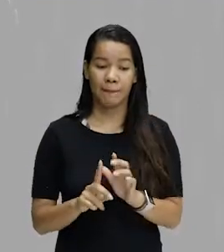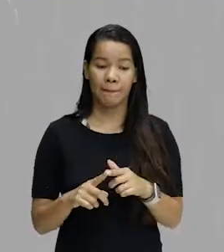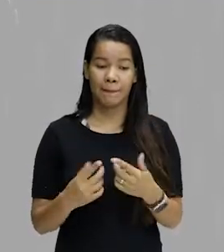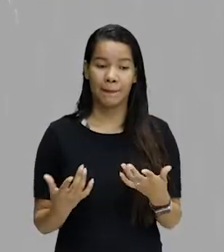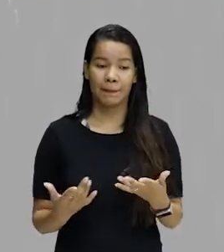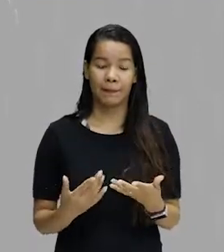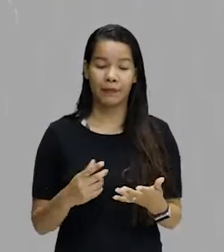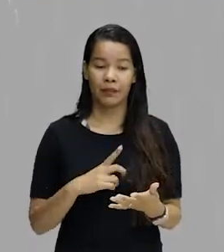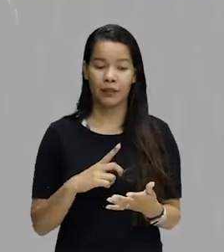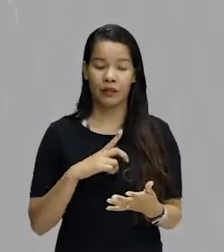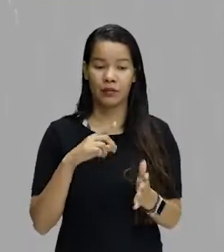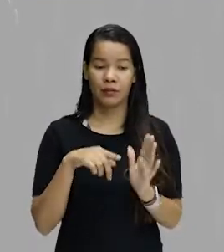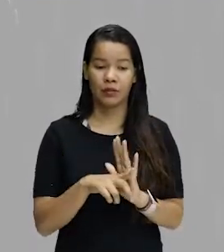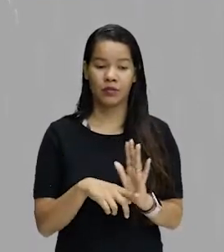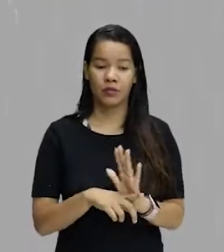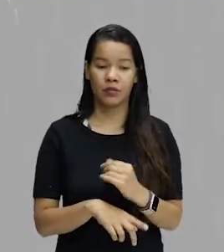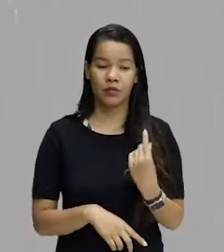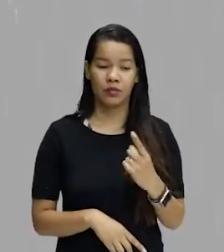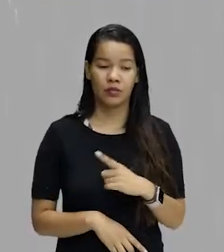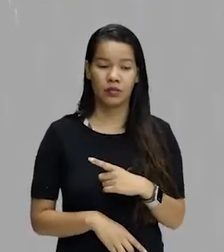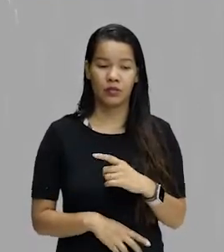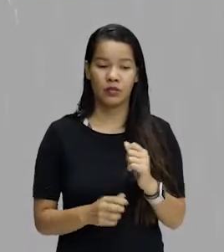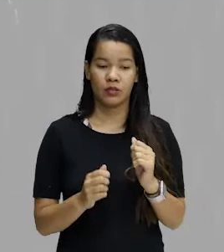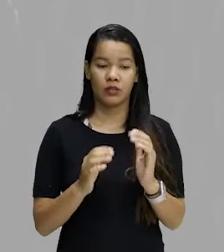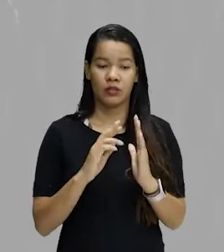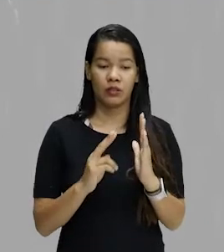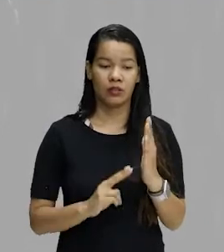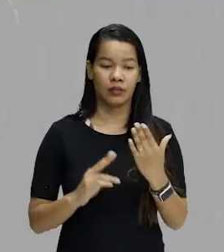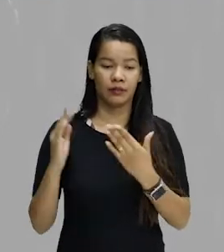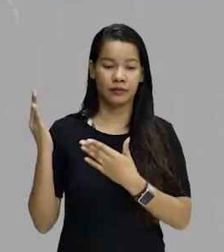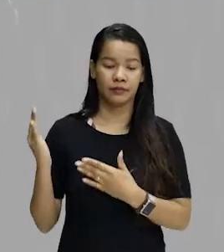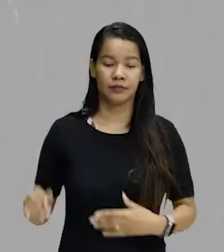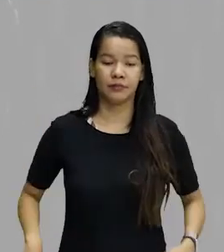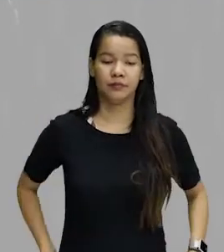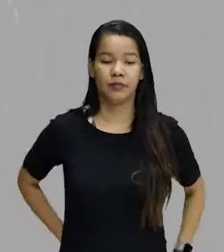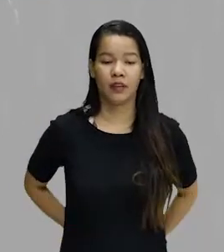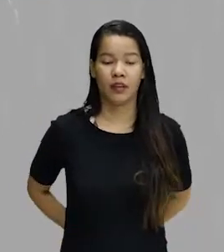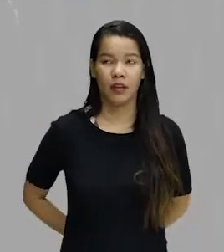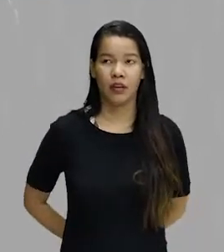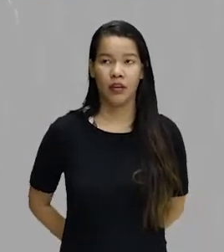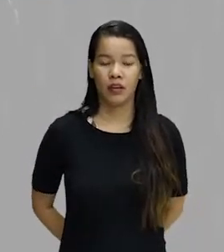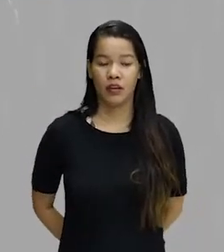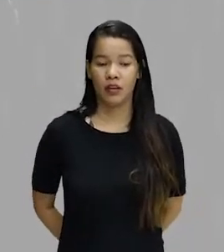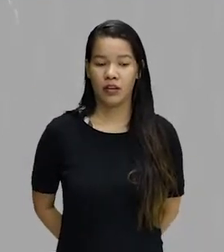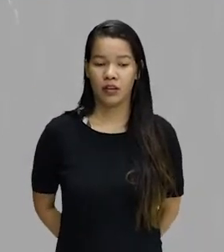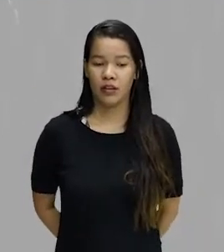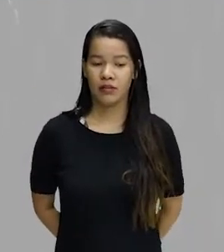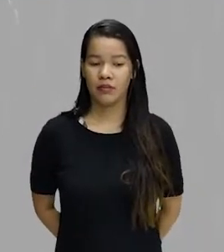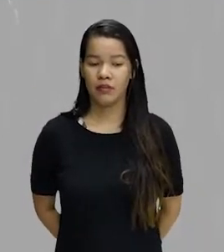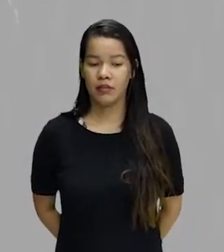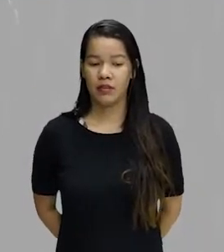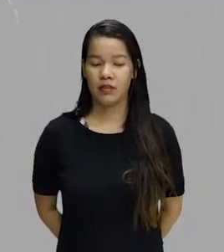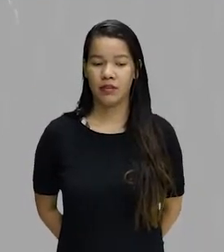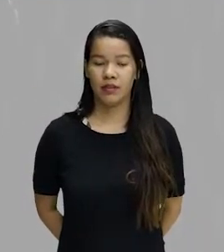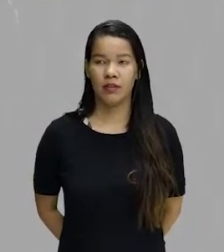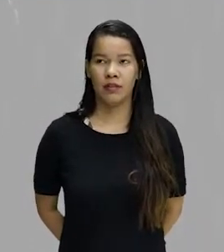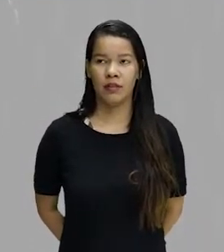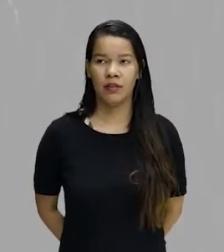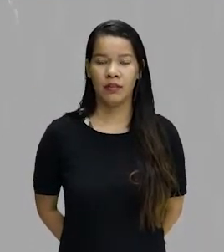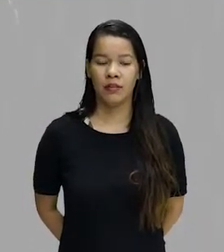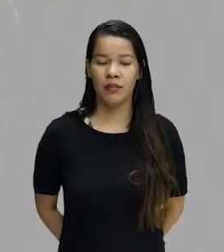gente trabalhar, turma. Com relação às reações 1 e 2, né, nós temos aqui a reação 1, a reação